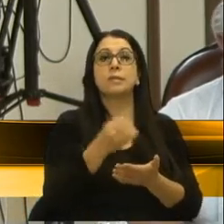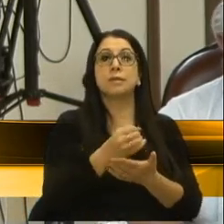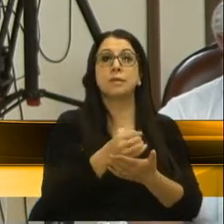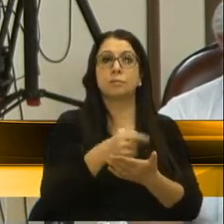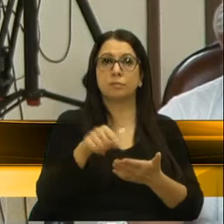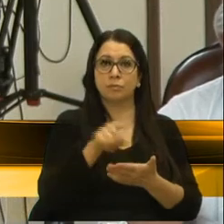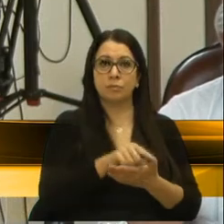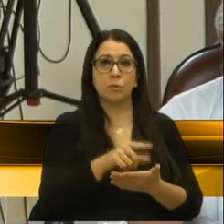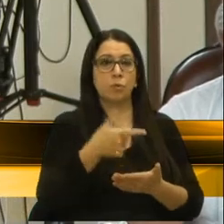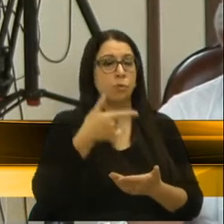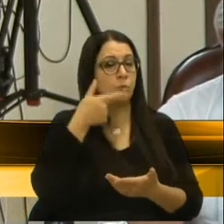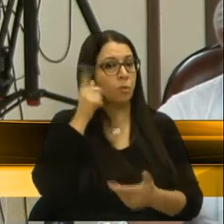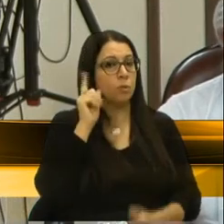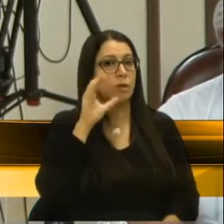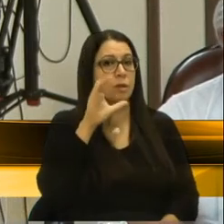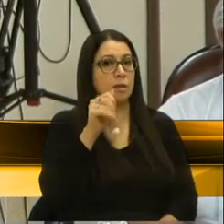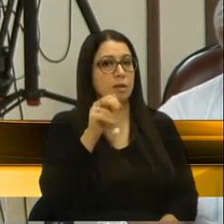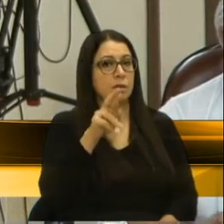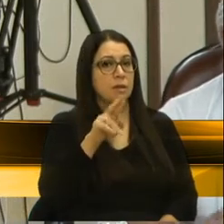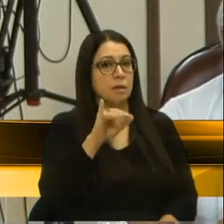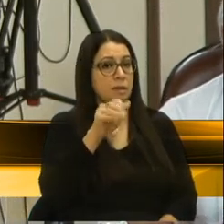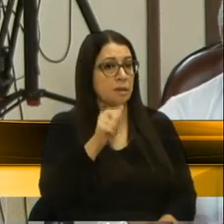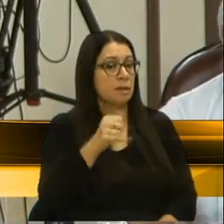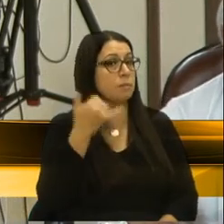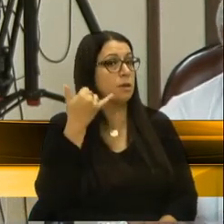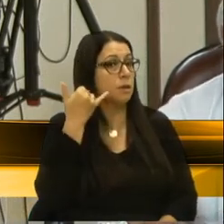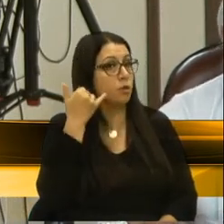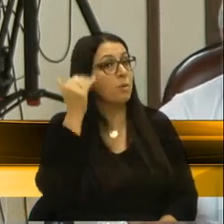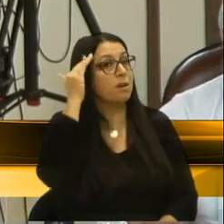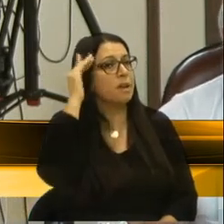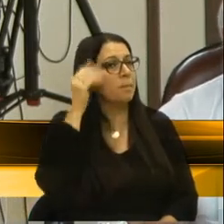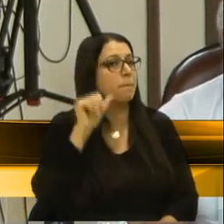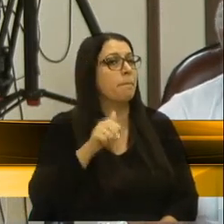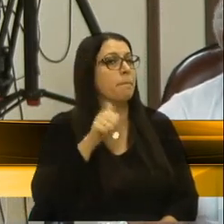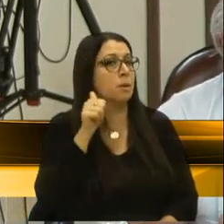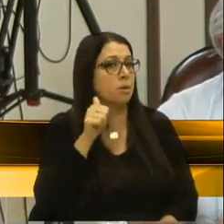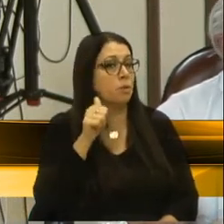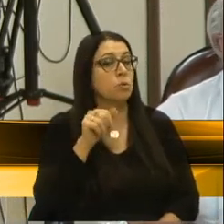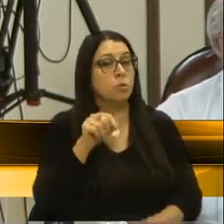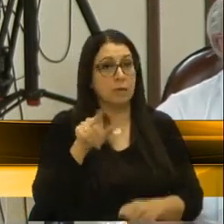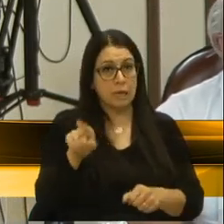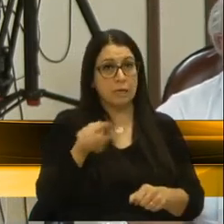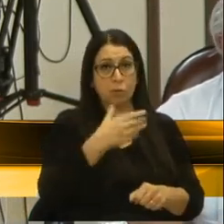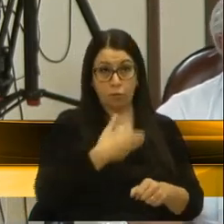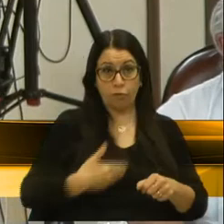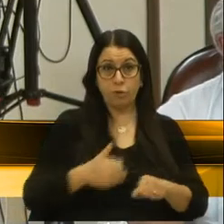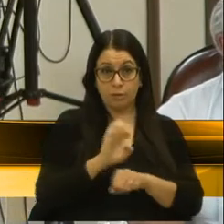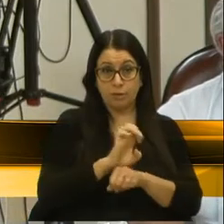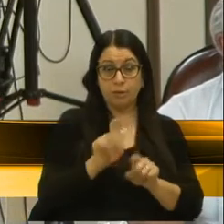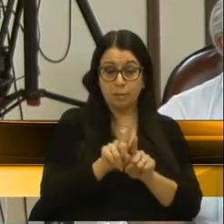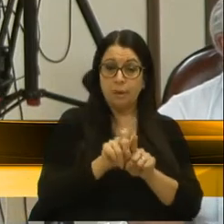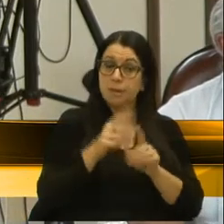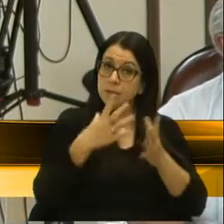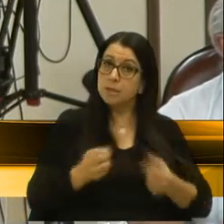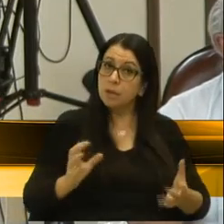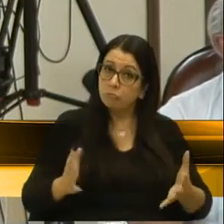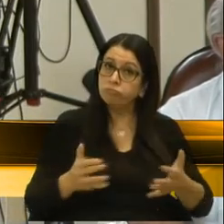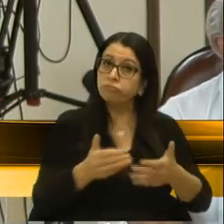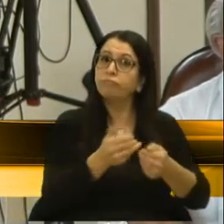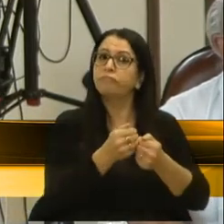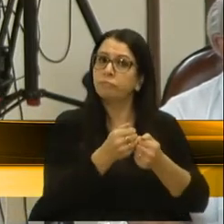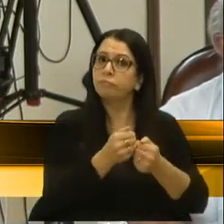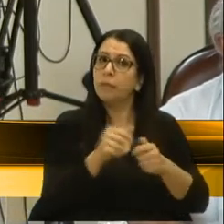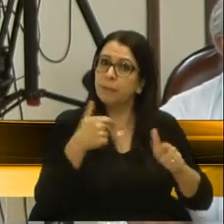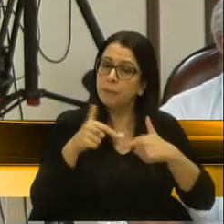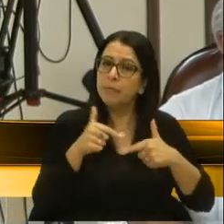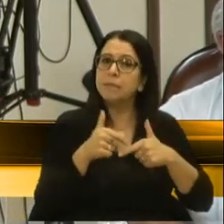me ligou para entender um pouquinho melhor, né? E o Estado também está acolhendo isso, inclusive